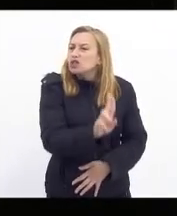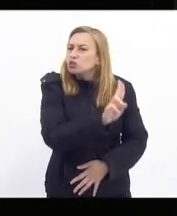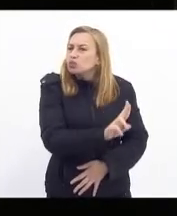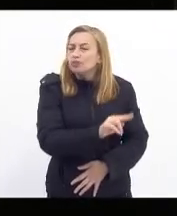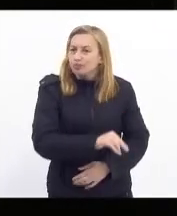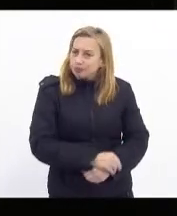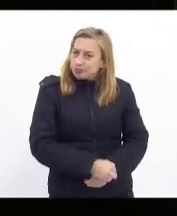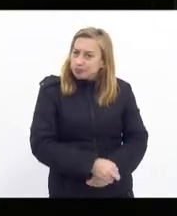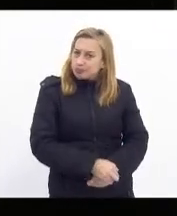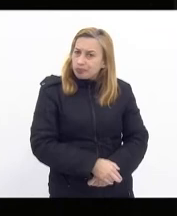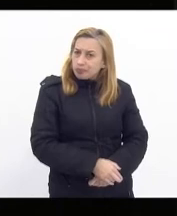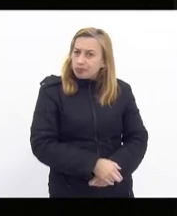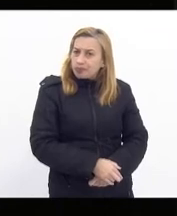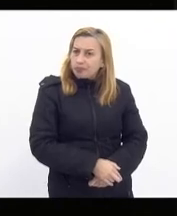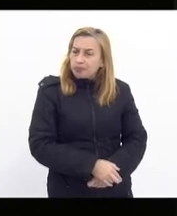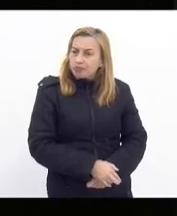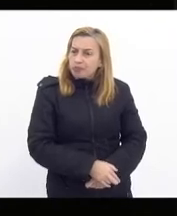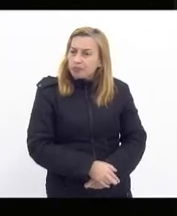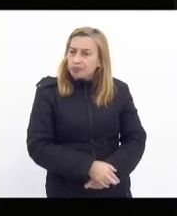na